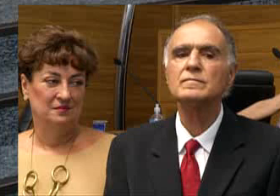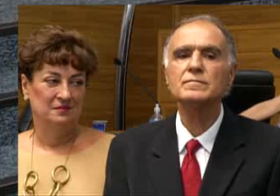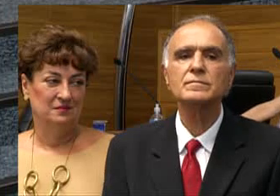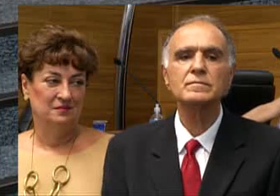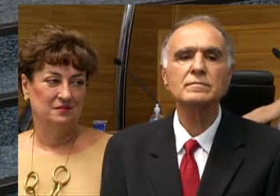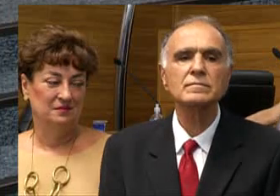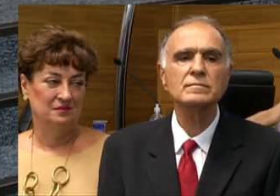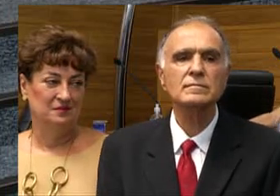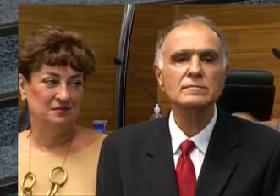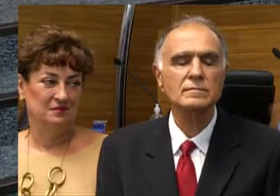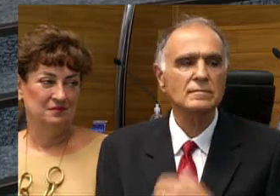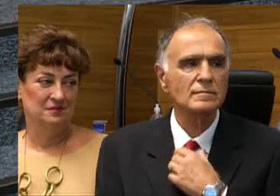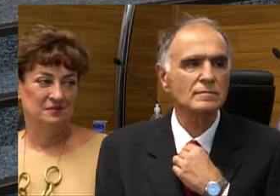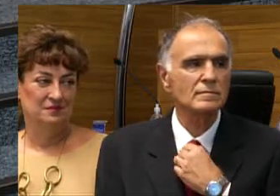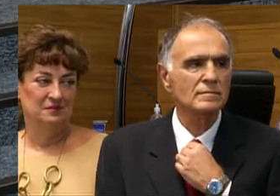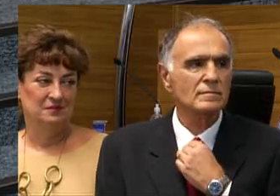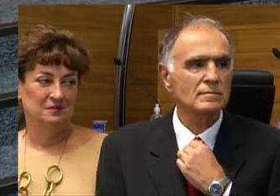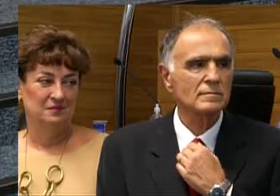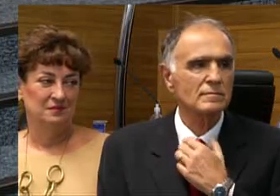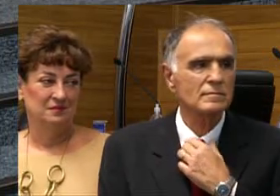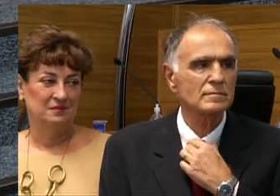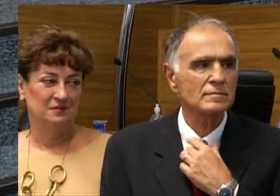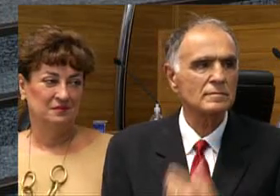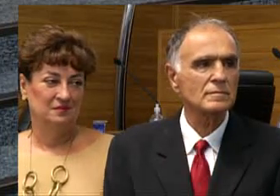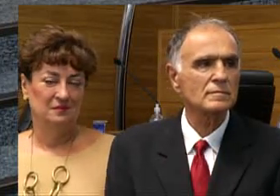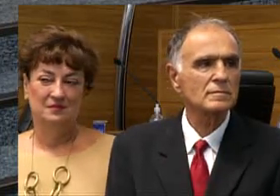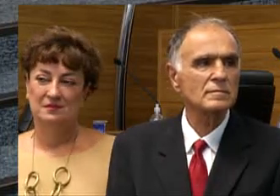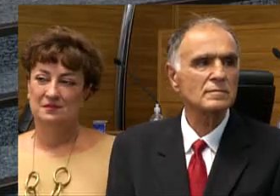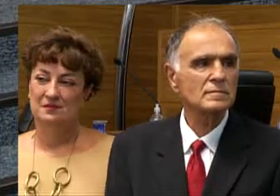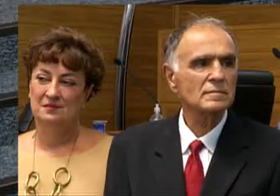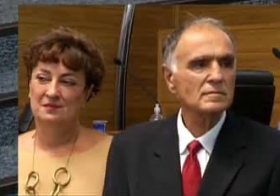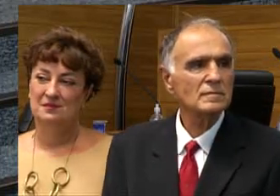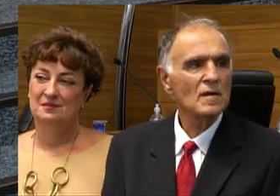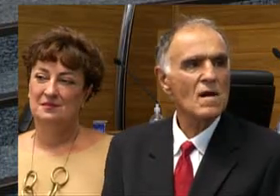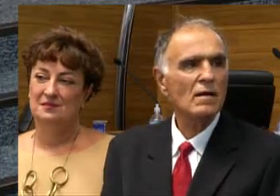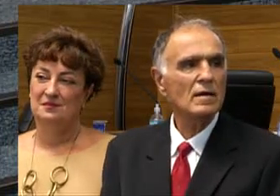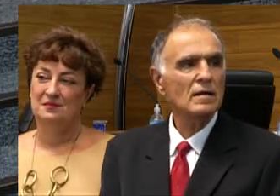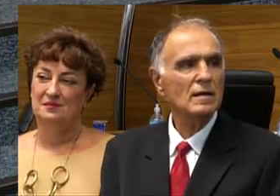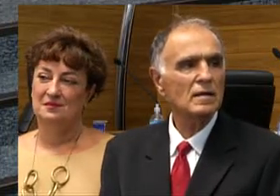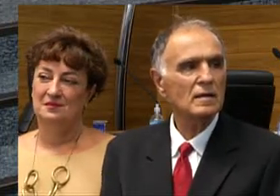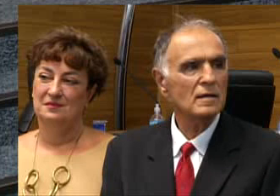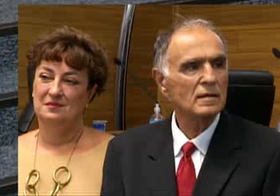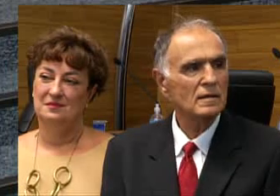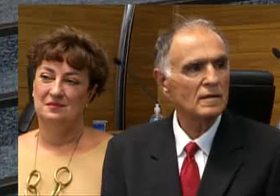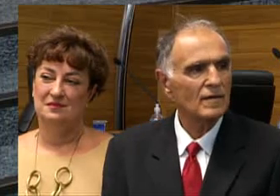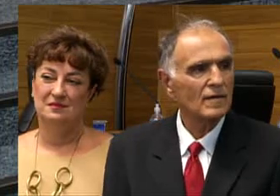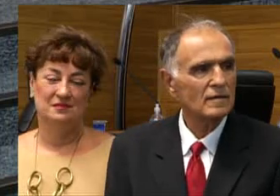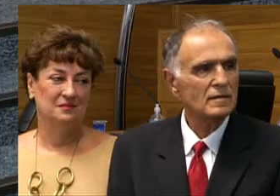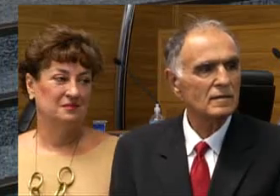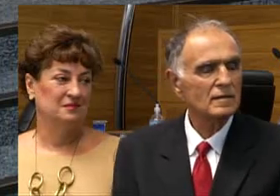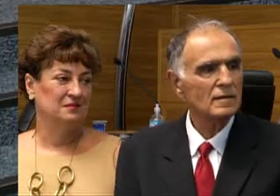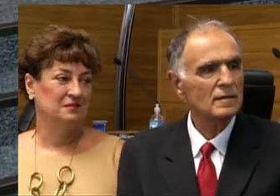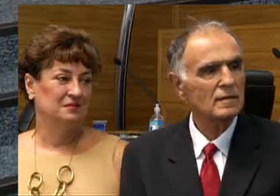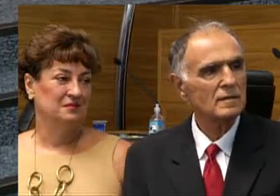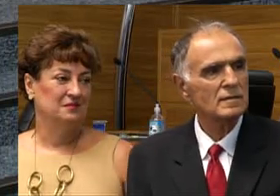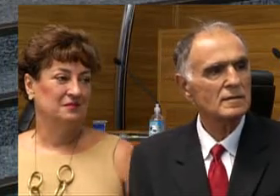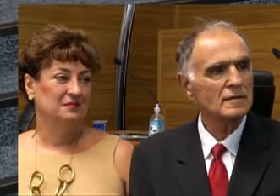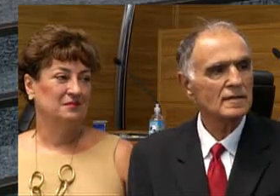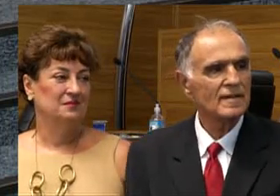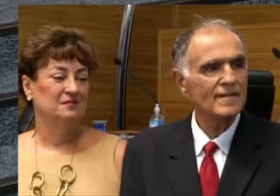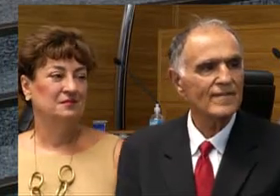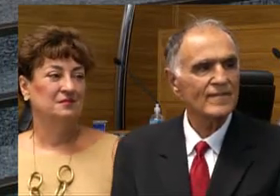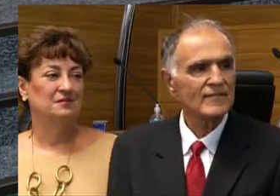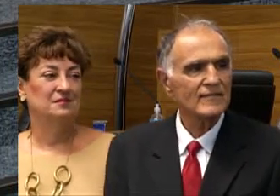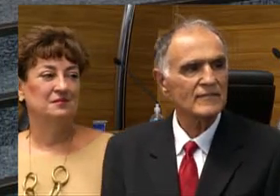assumiu, então, a coordenação da disciplina e da residência médica na especialidade de otorrinolaringologia. Além de contribuir com a área da